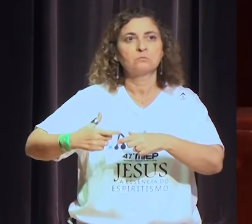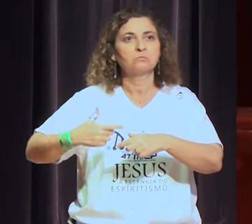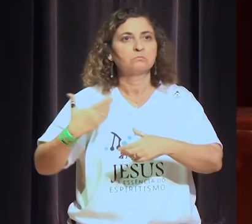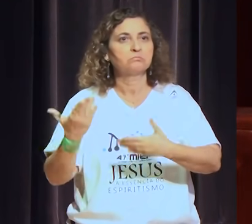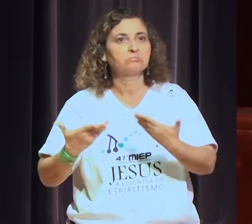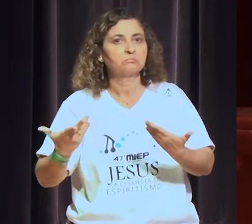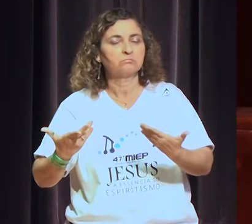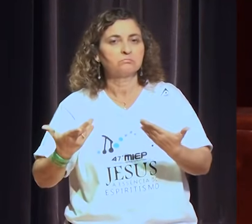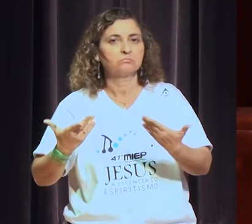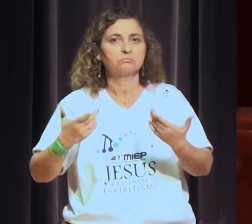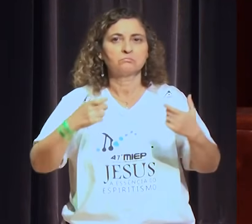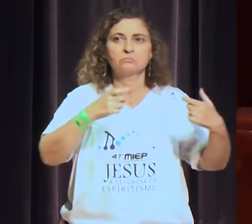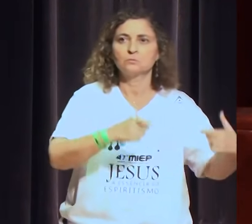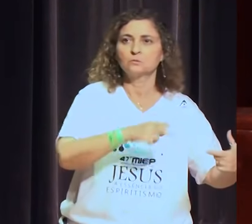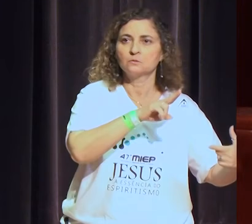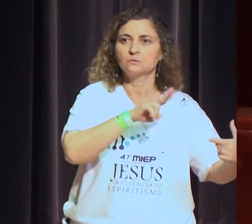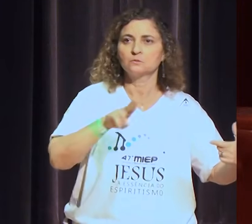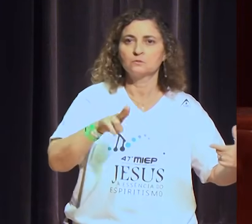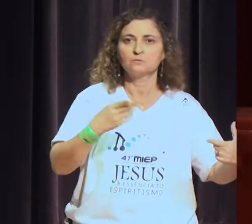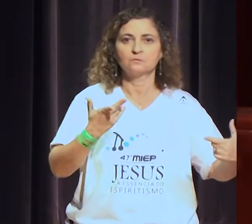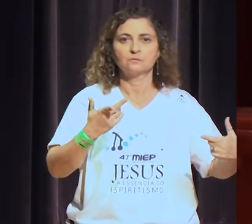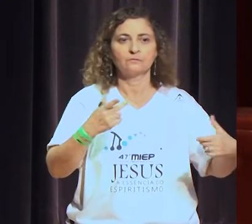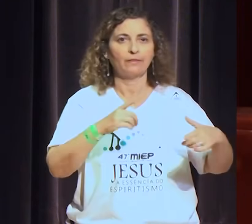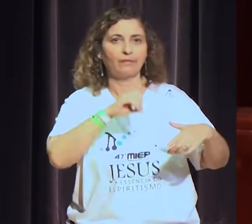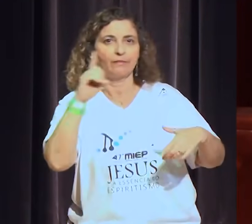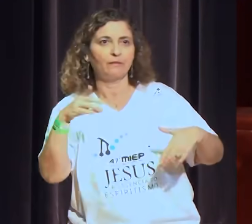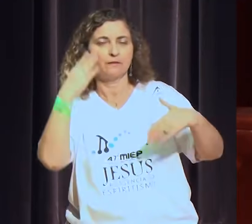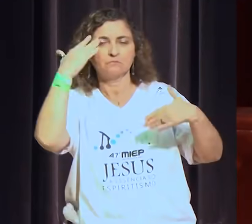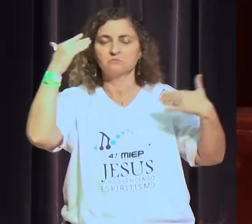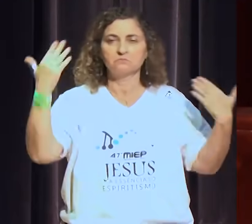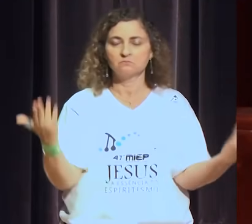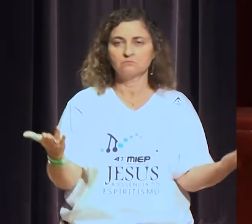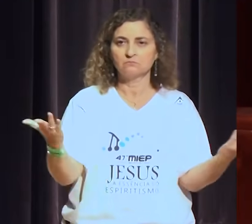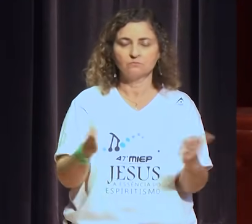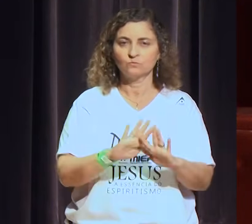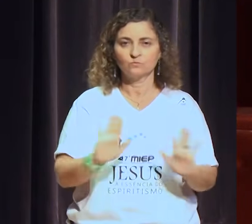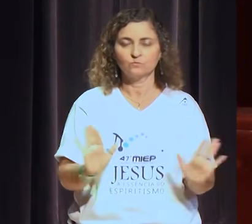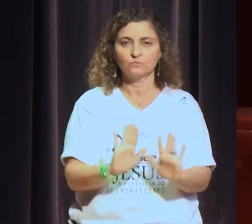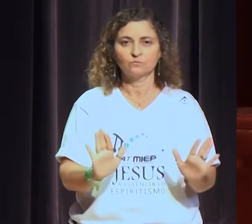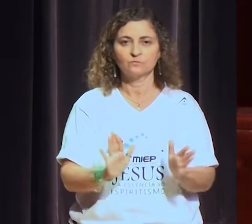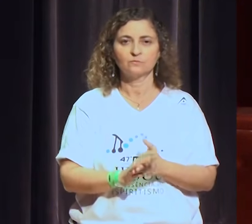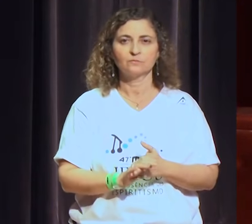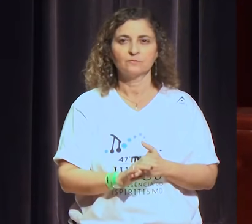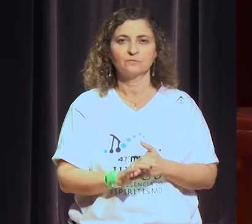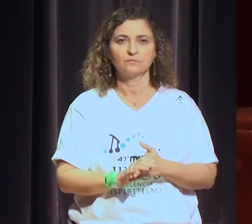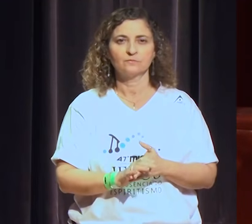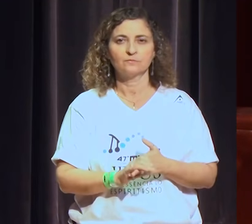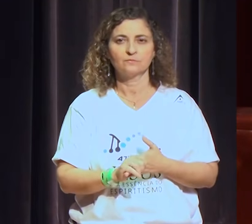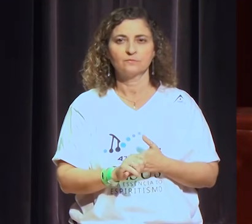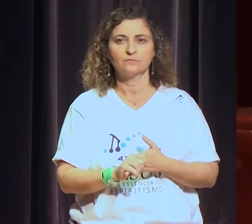Nessa reunião, que eu também não sei quando, nem onde, só sei que foi assim,